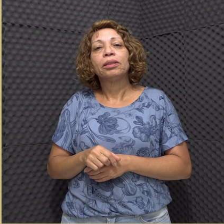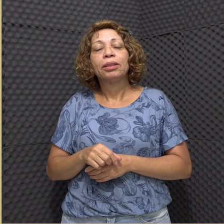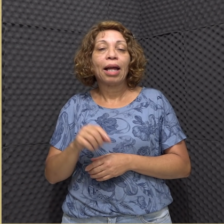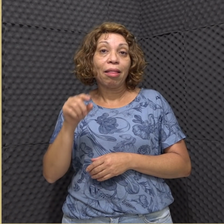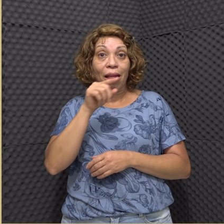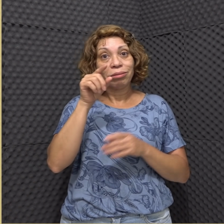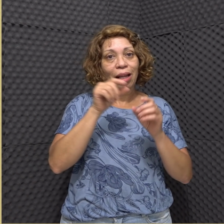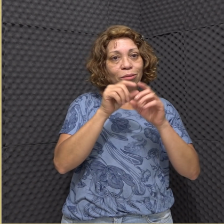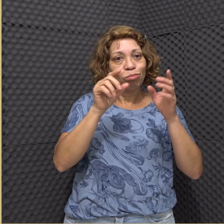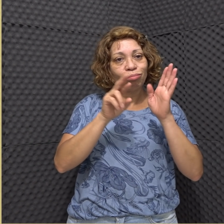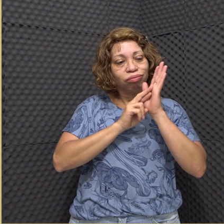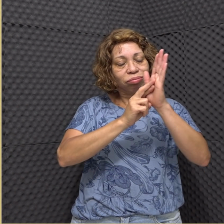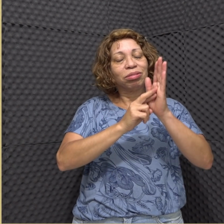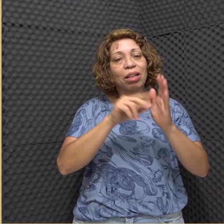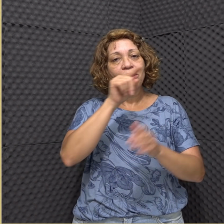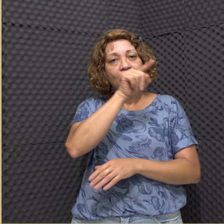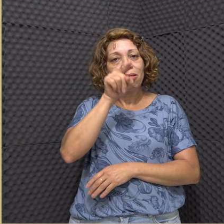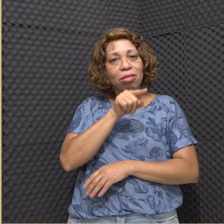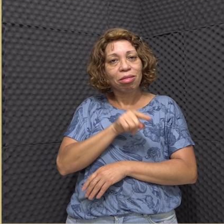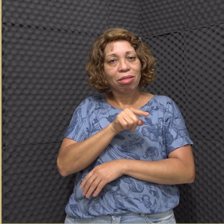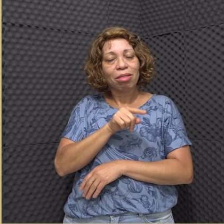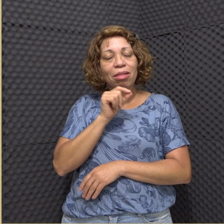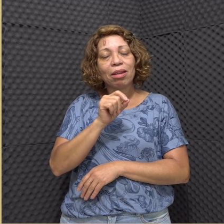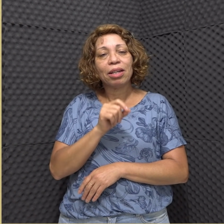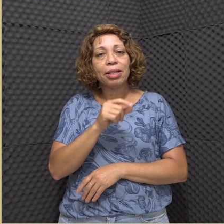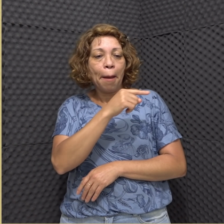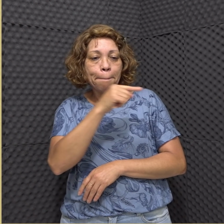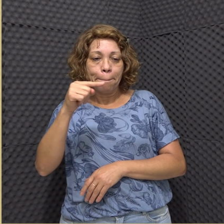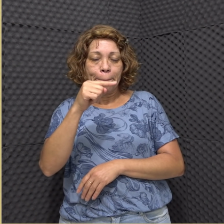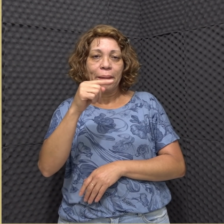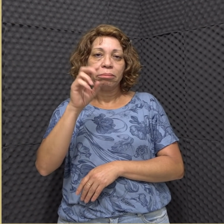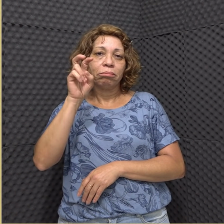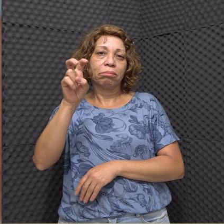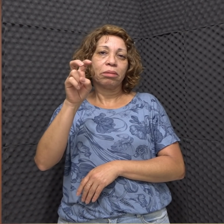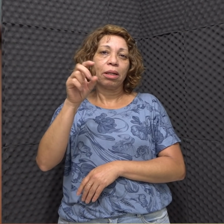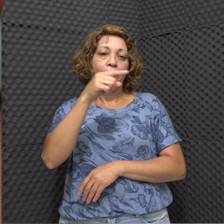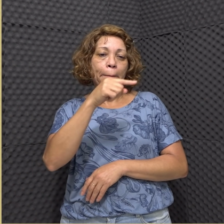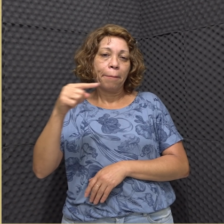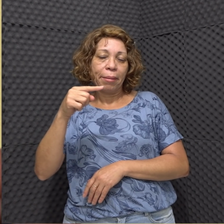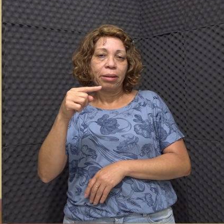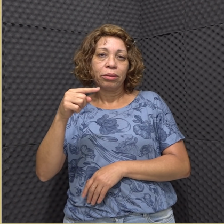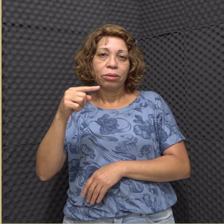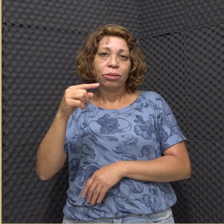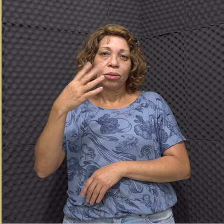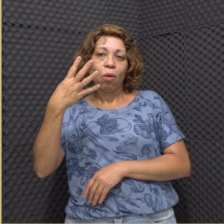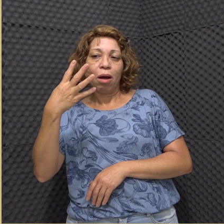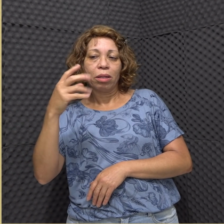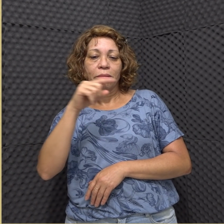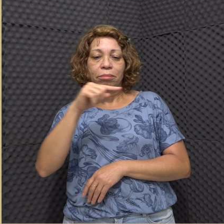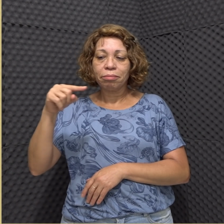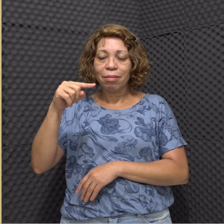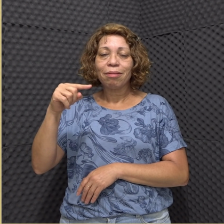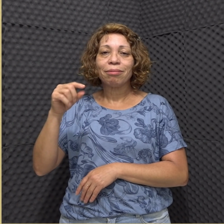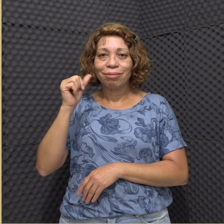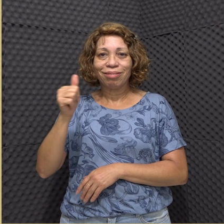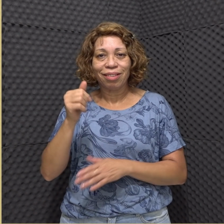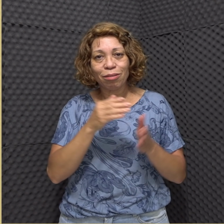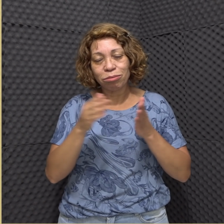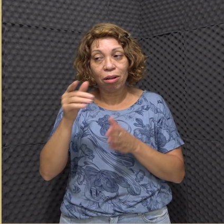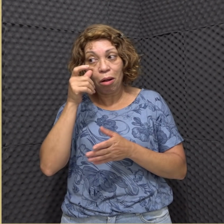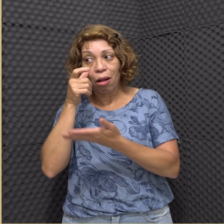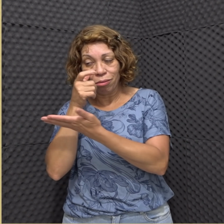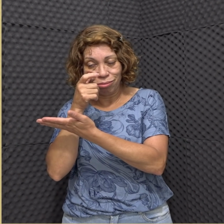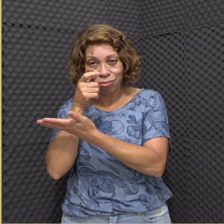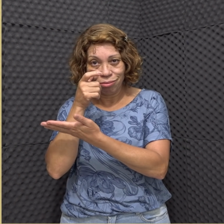inteiros, representado pela letra Z, de menos 5 ao 0, e o conjunto dos números naturais, representado